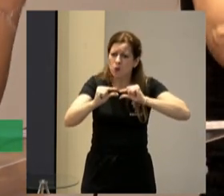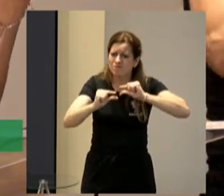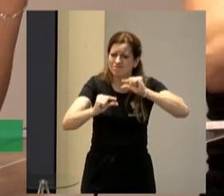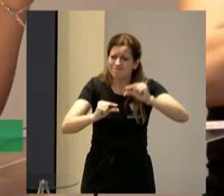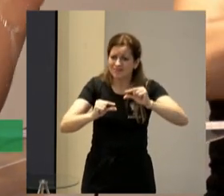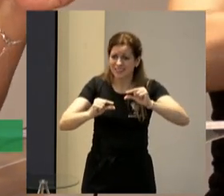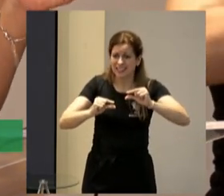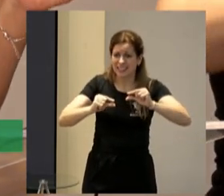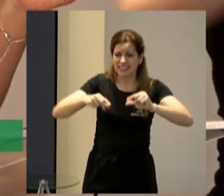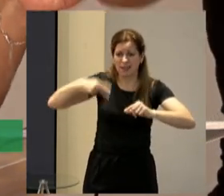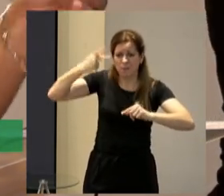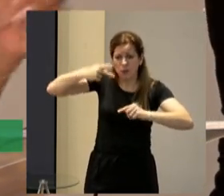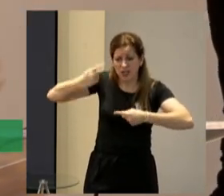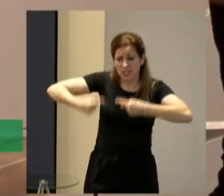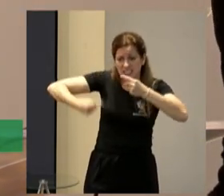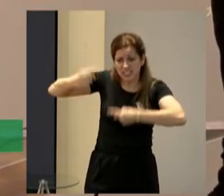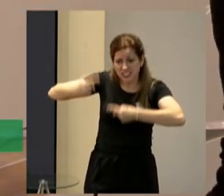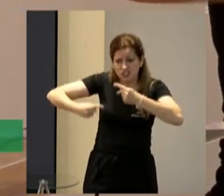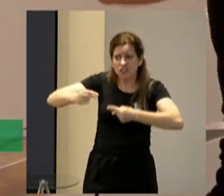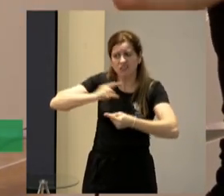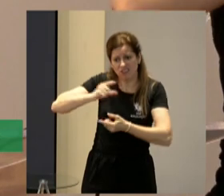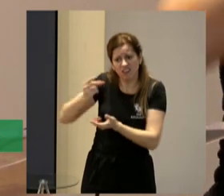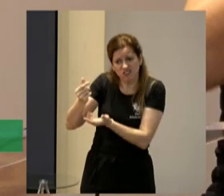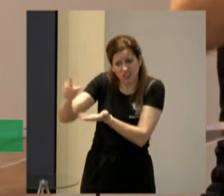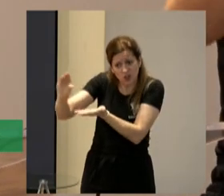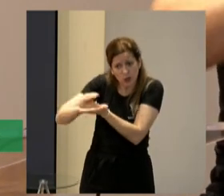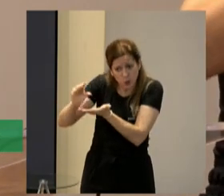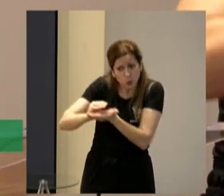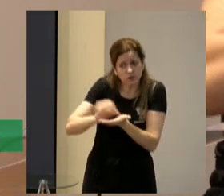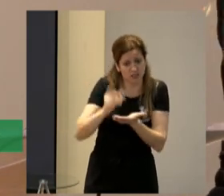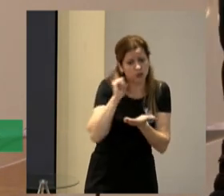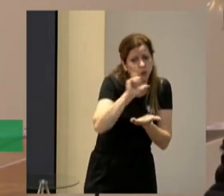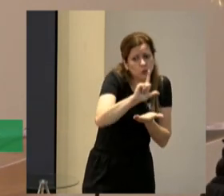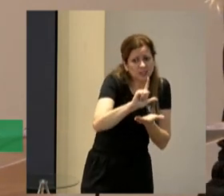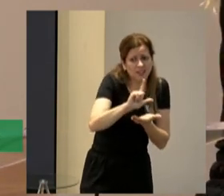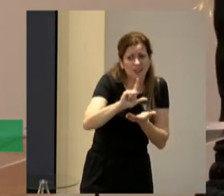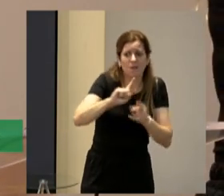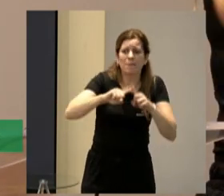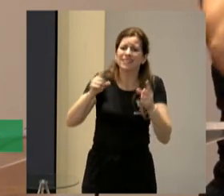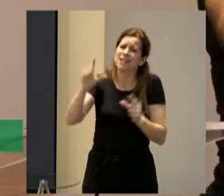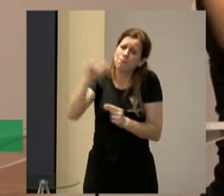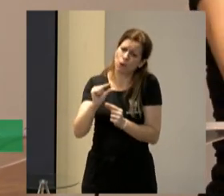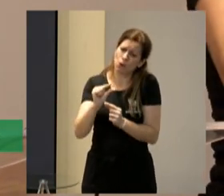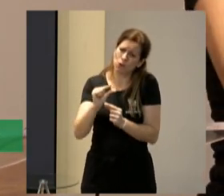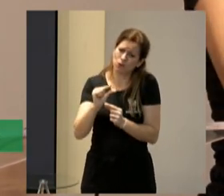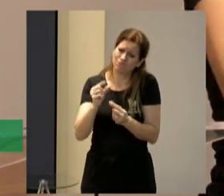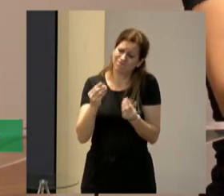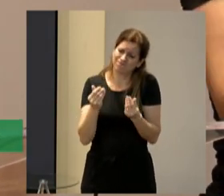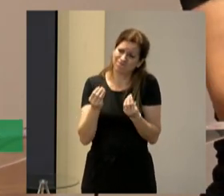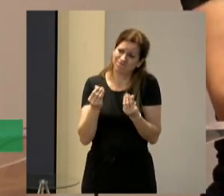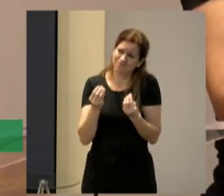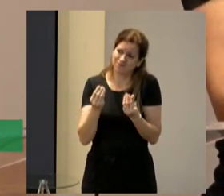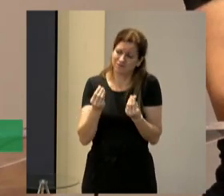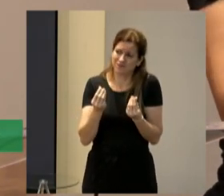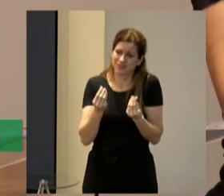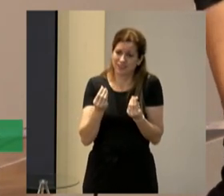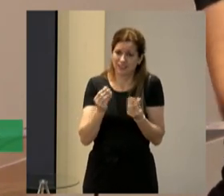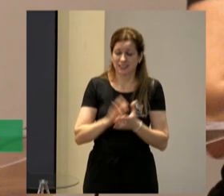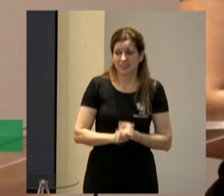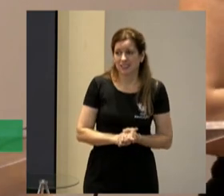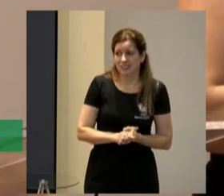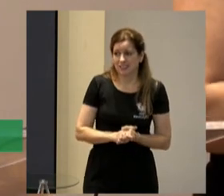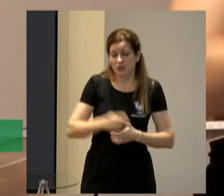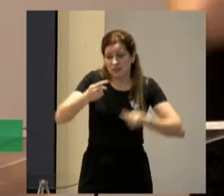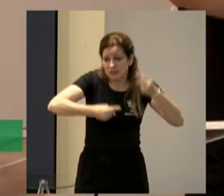em Florianópolis tem mais recurso do que o Conselho do Negro, para se ter uma ideia, né, de como se priorizam as